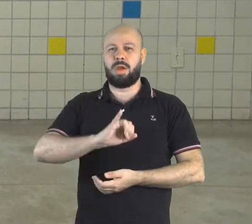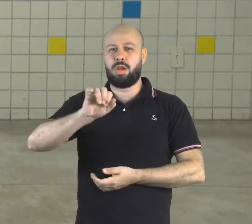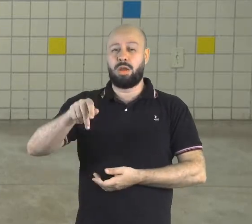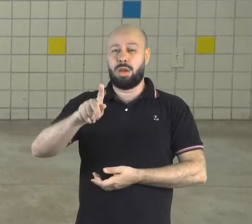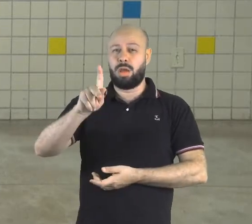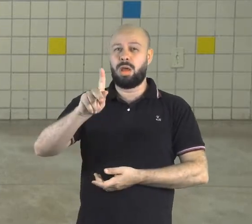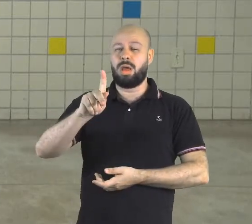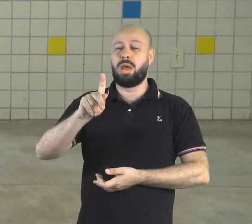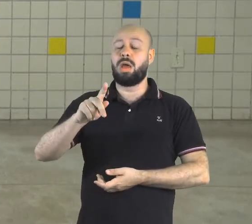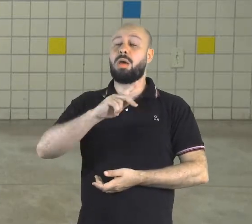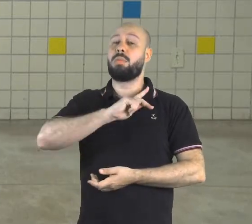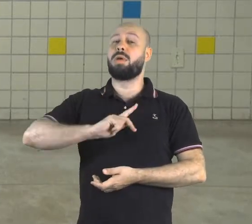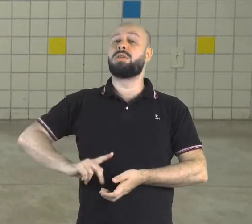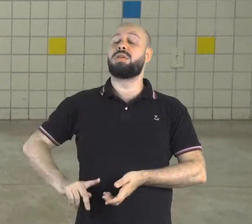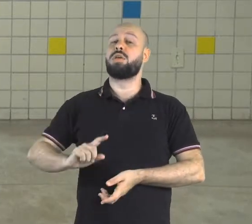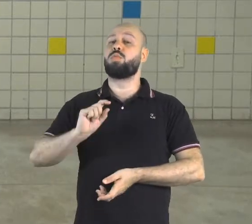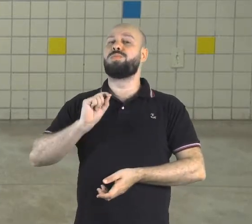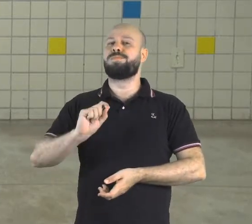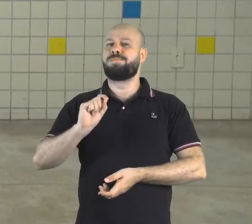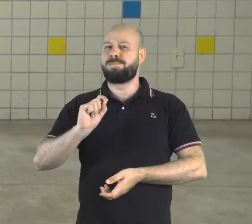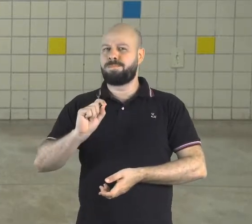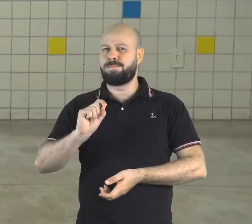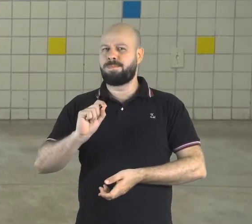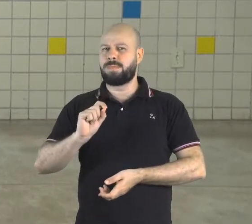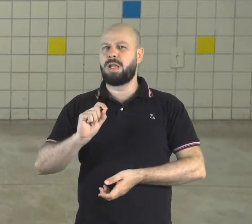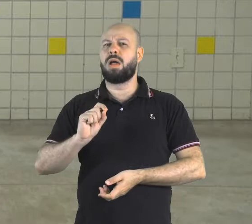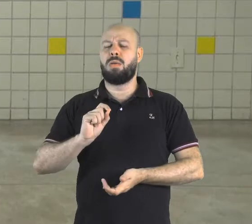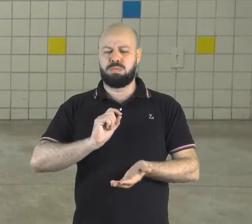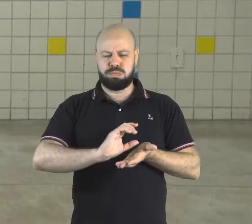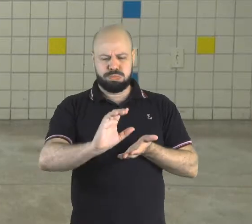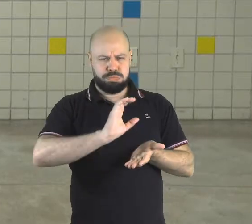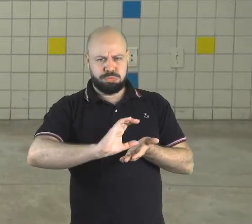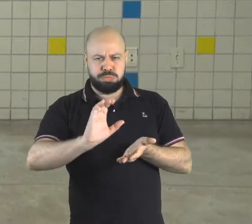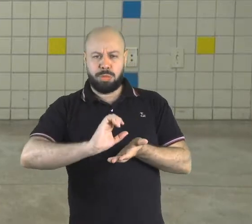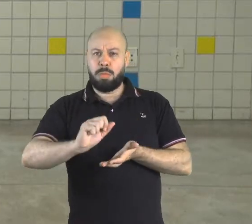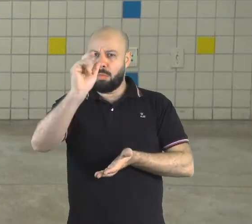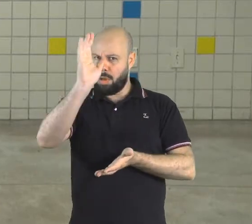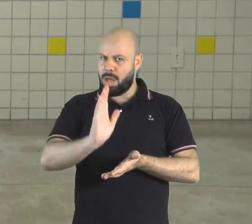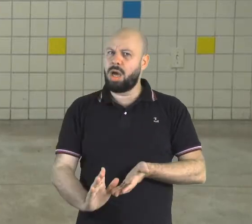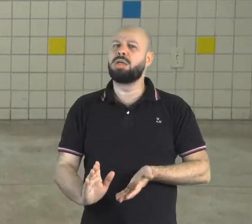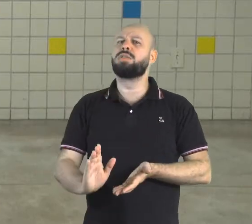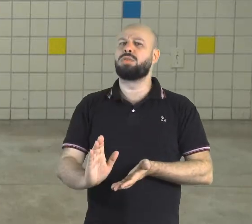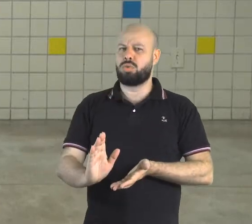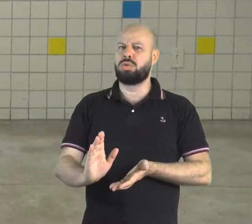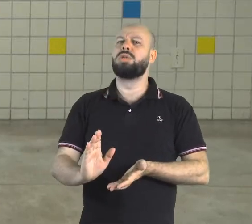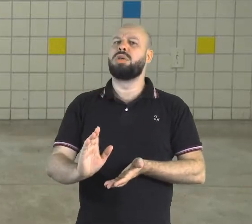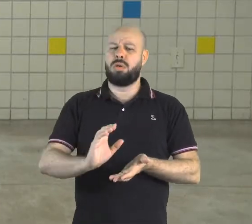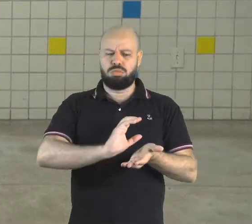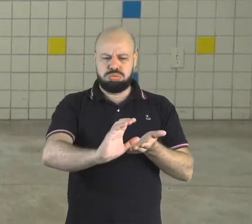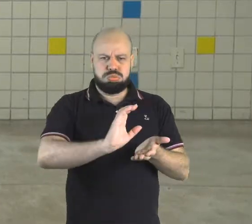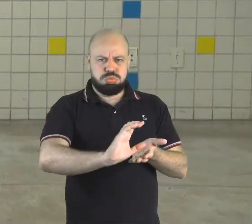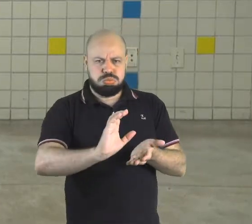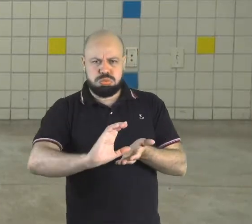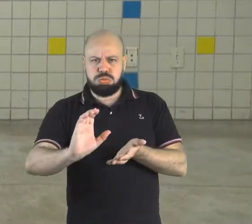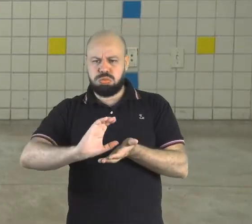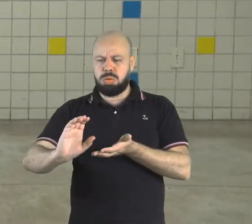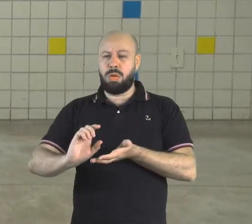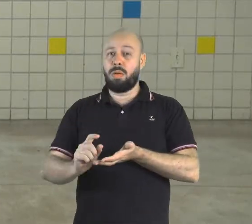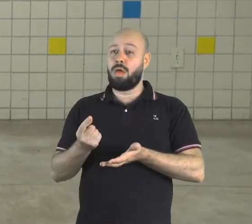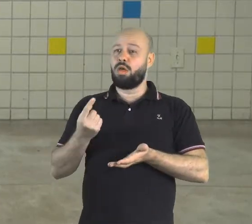foi um presidente que investiu muito no país, realizou muitos investimentos